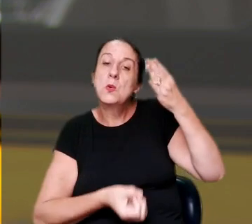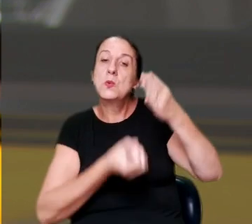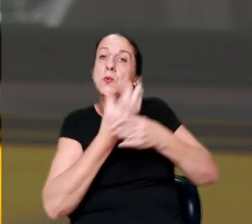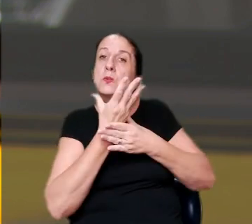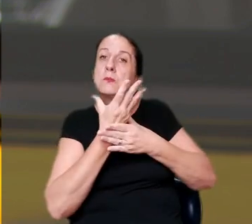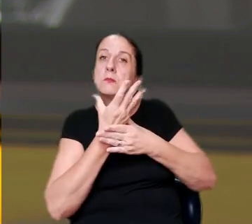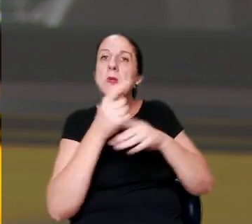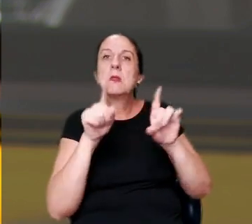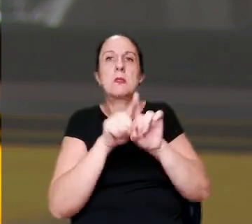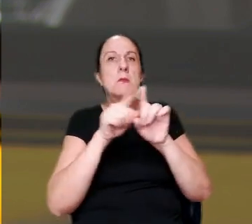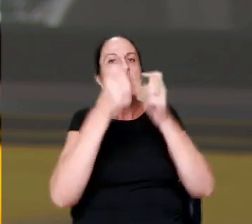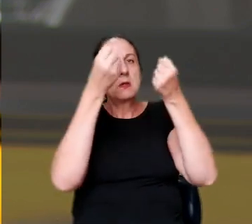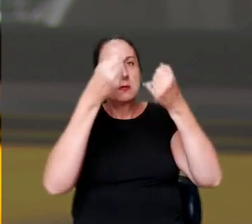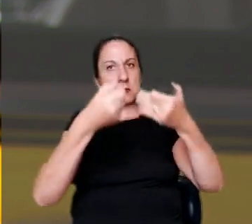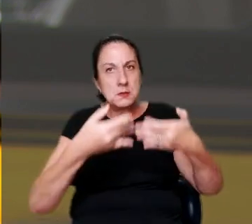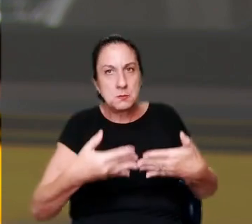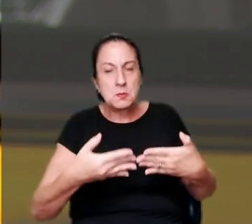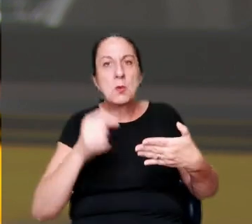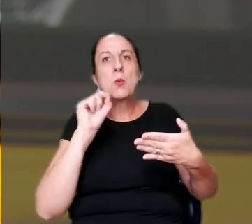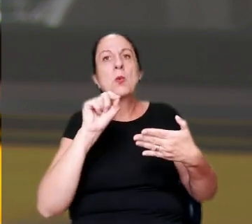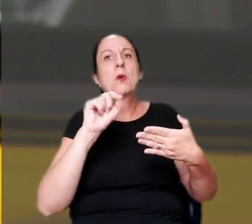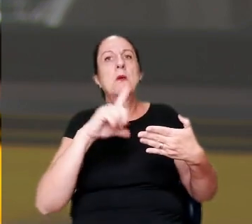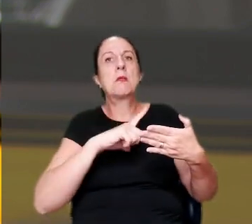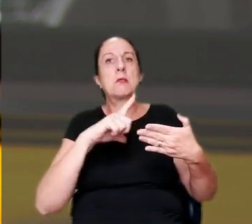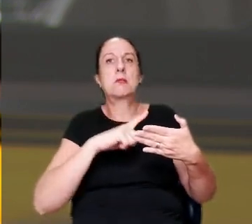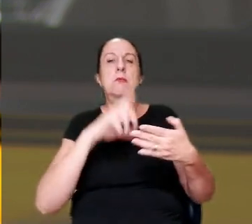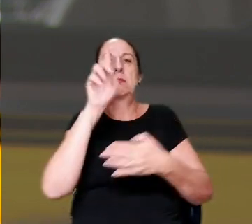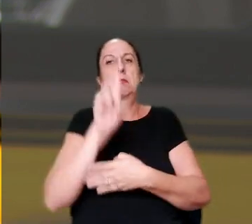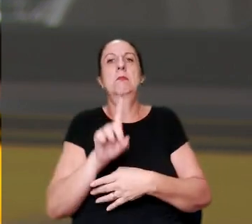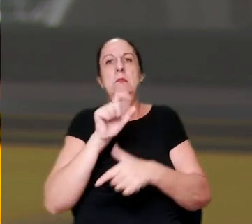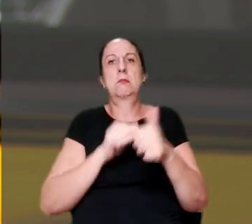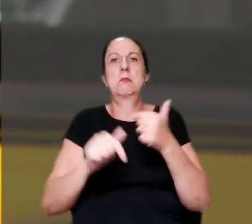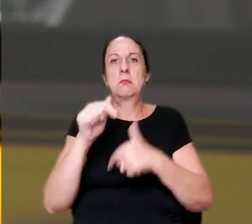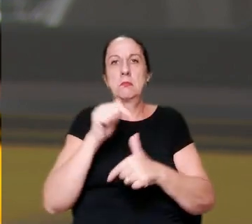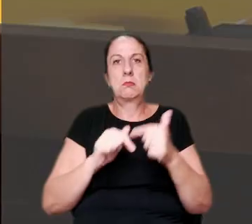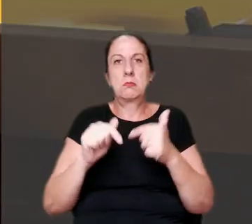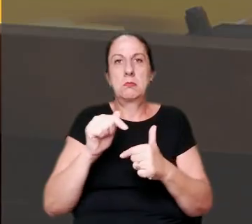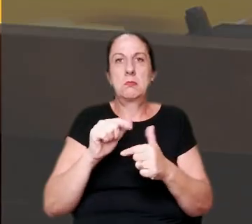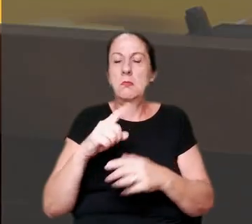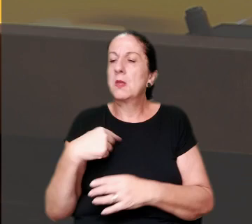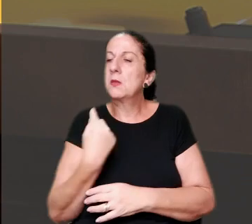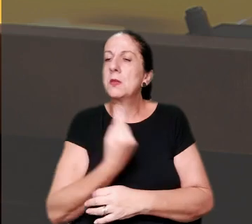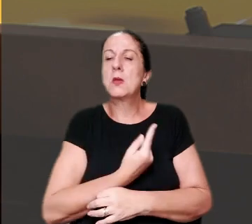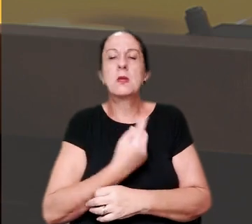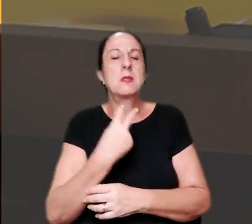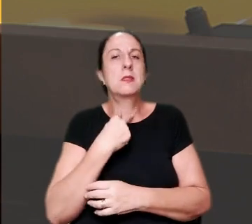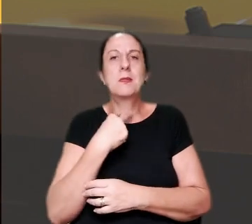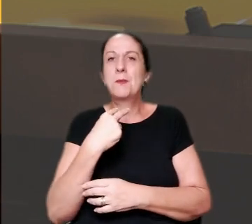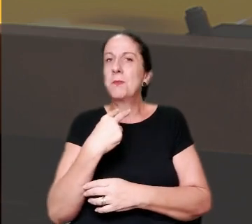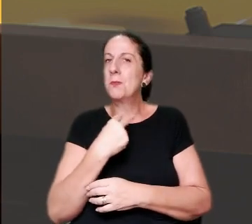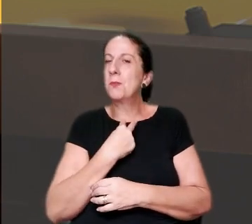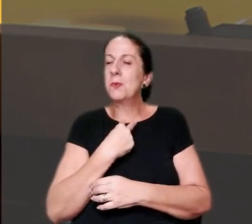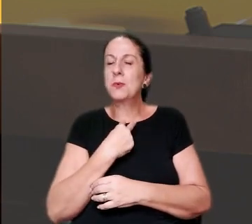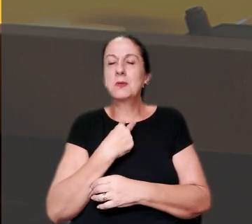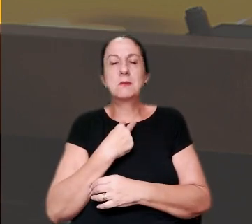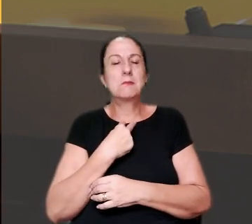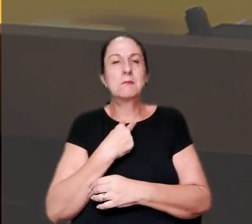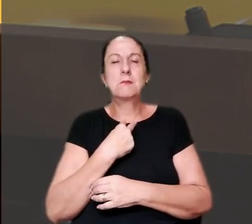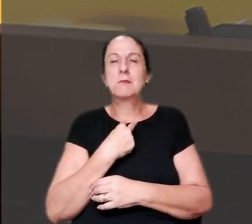justificaram o surgimento e justificam a existência do direito do trabalho. Nós não